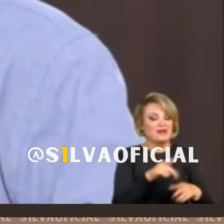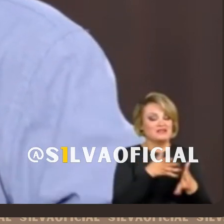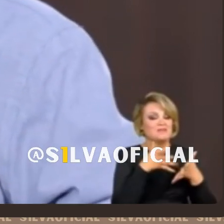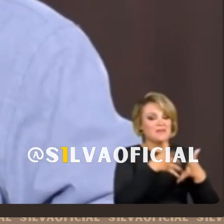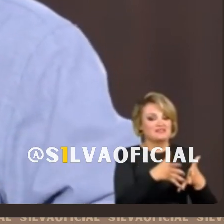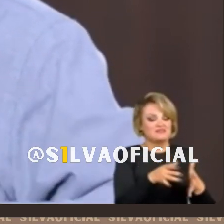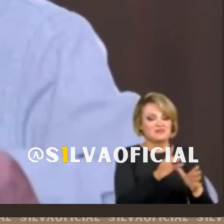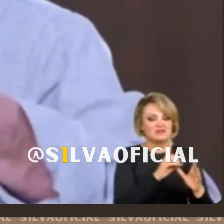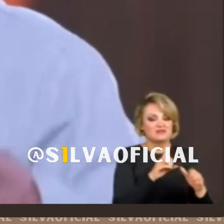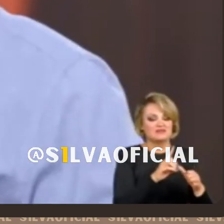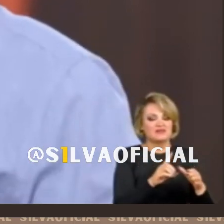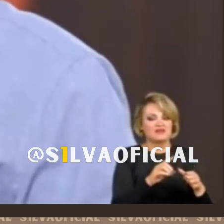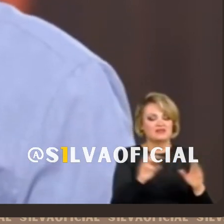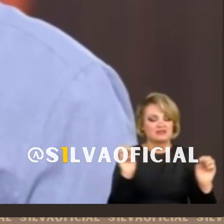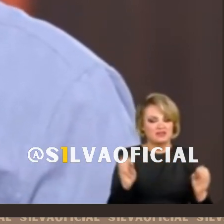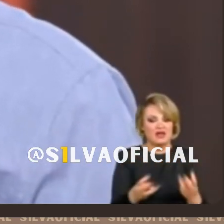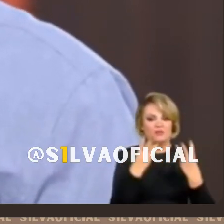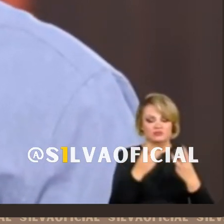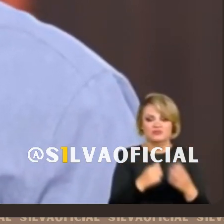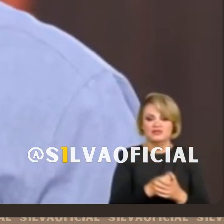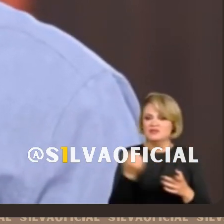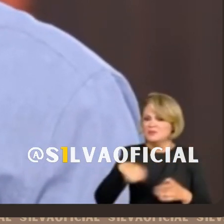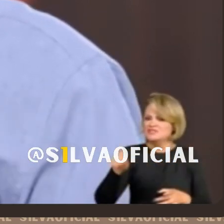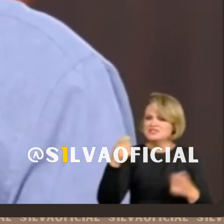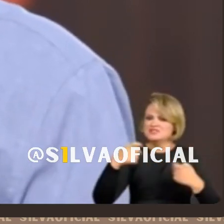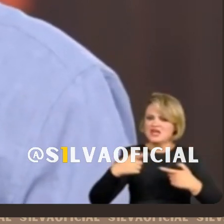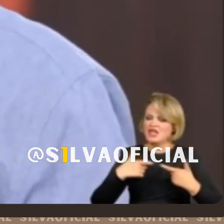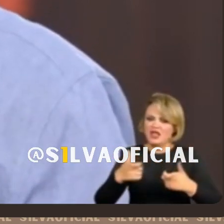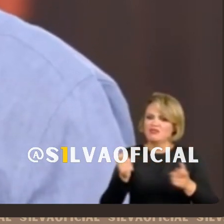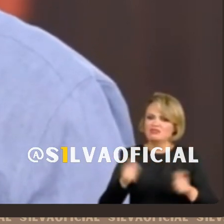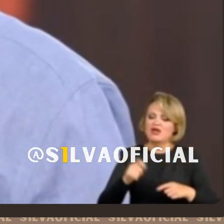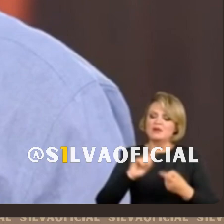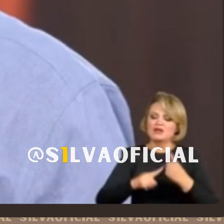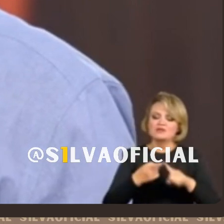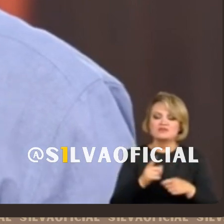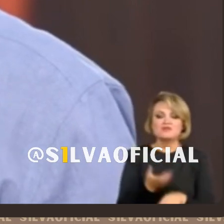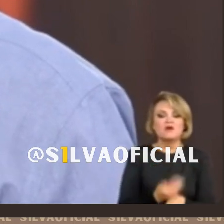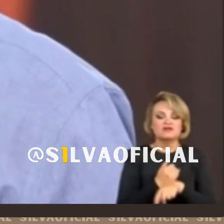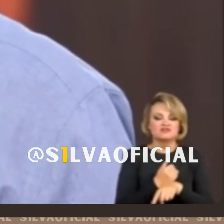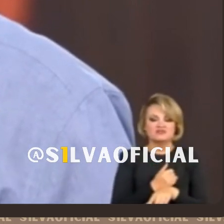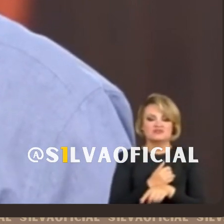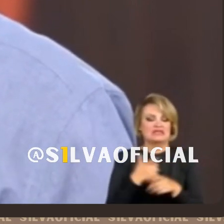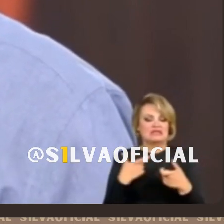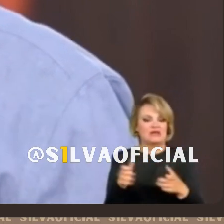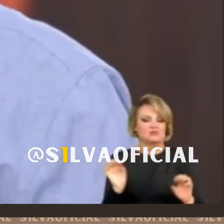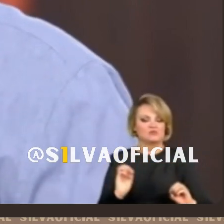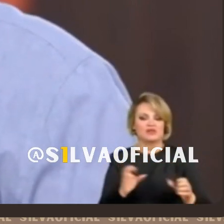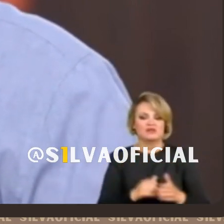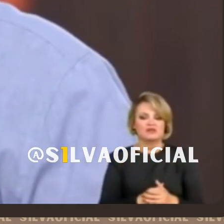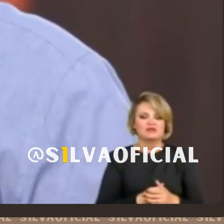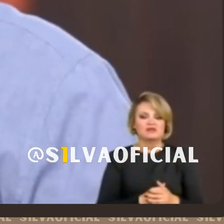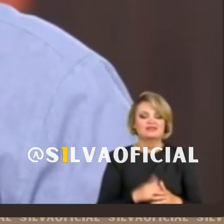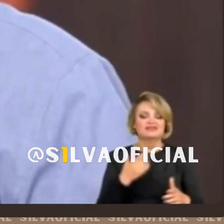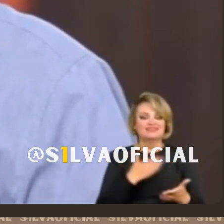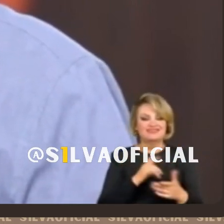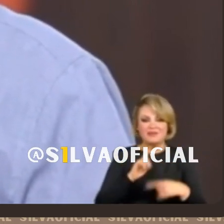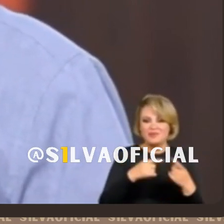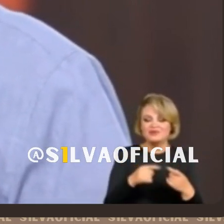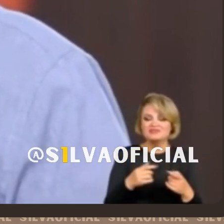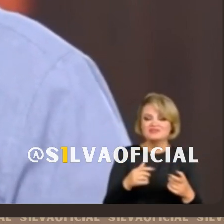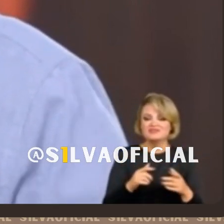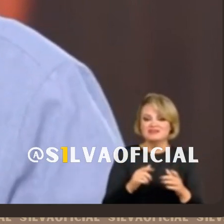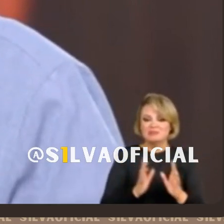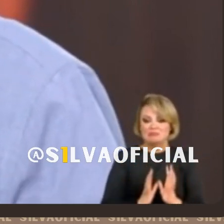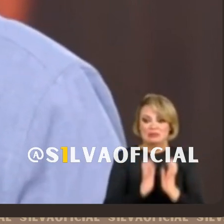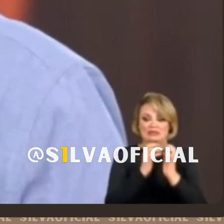Você pode fazer uma negociação antes de começar a guerra. Depois que começa a briga, é mais difícil parar. Mas se você tem paciência de